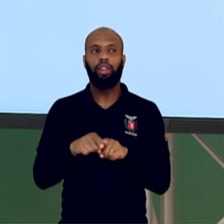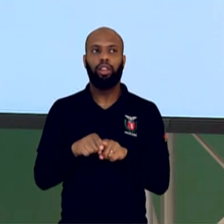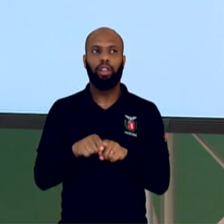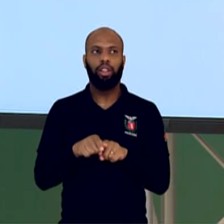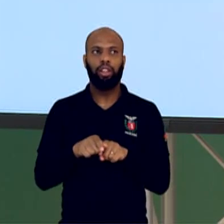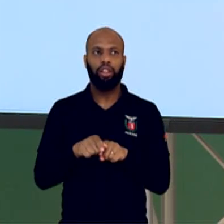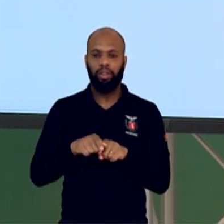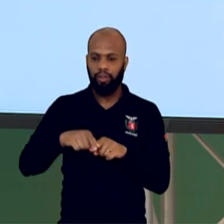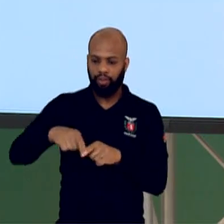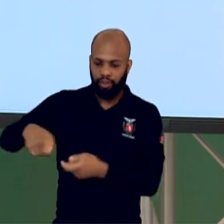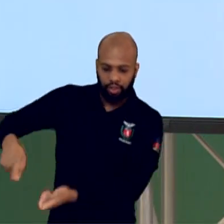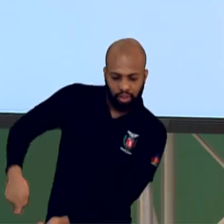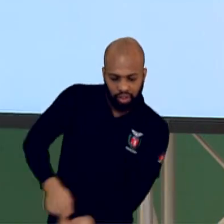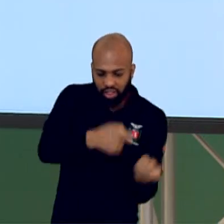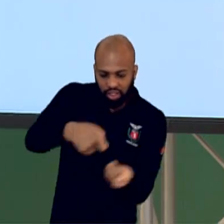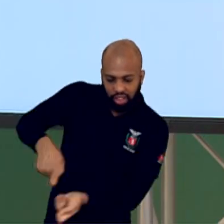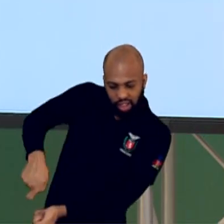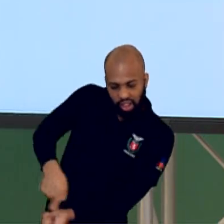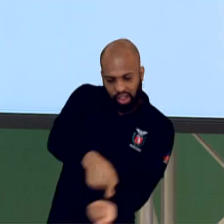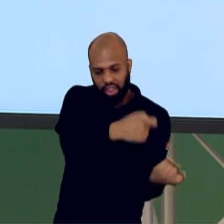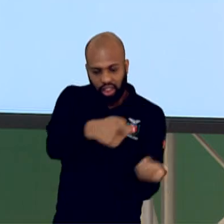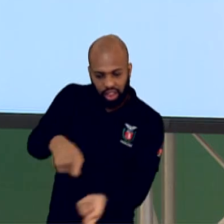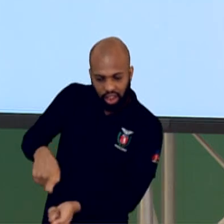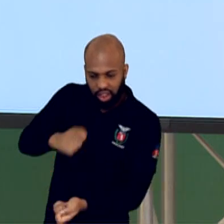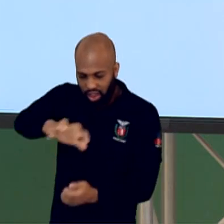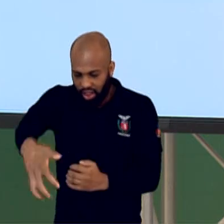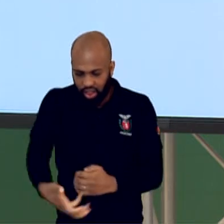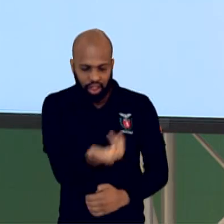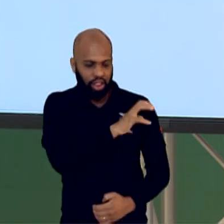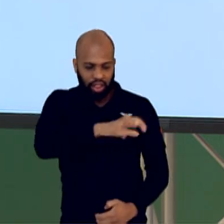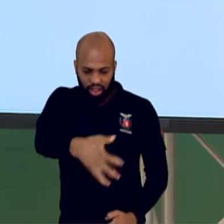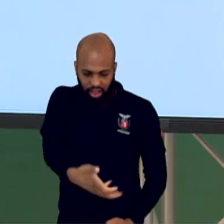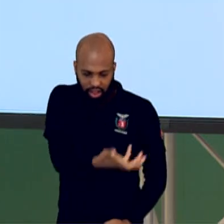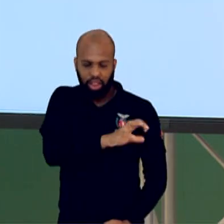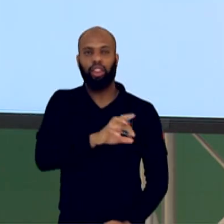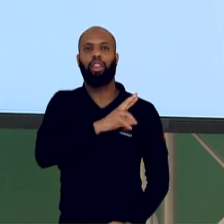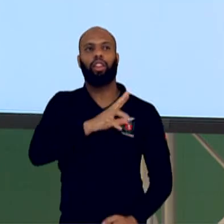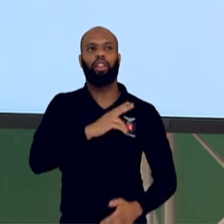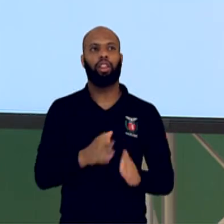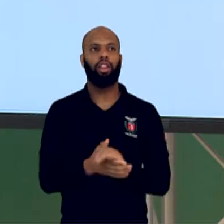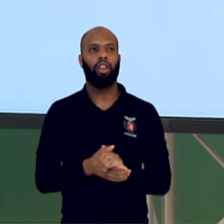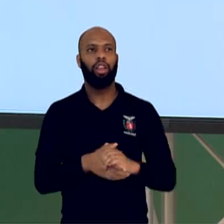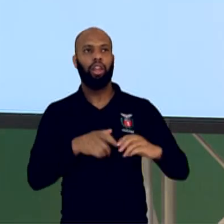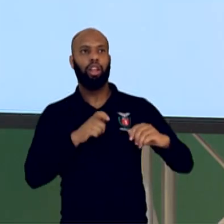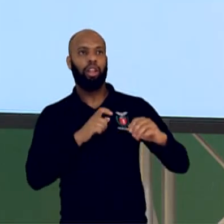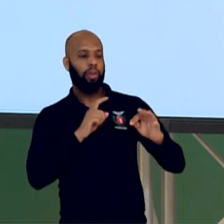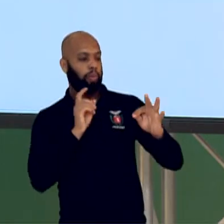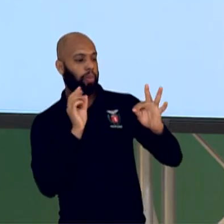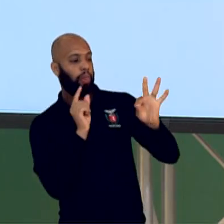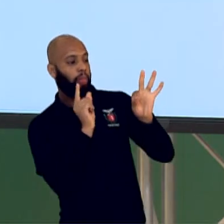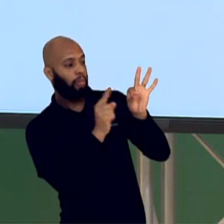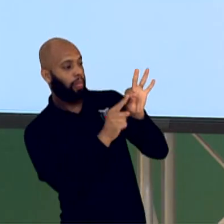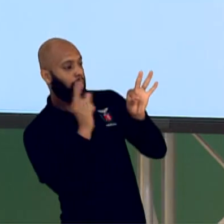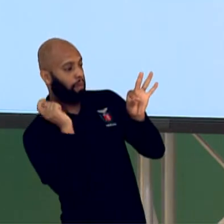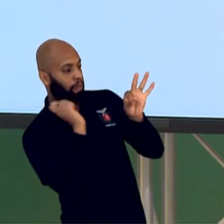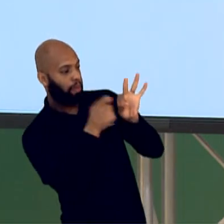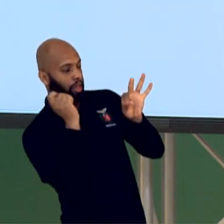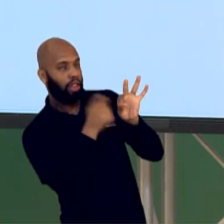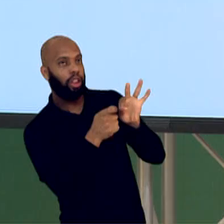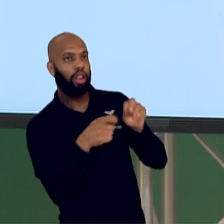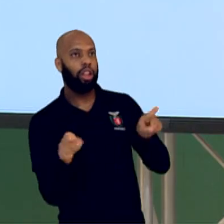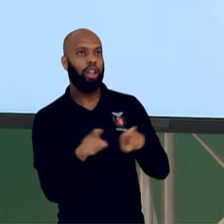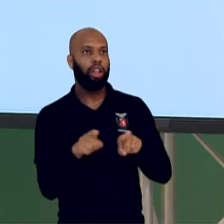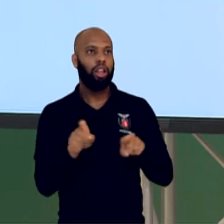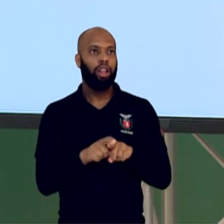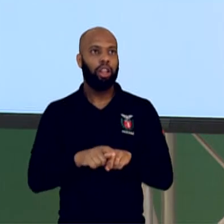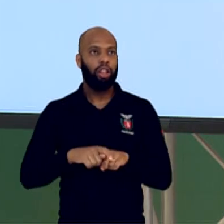Escavadeira também não, né, gente? Você pensa em escavadeira, não tem nada de simples. E o último aqui, prego, machado, e o machado não é, tá? O machado também